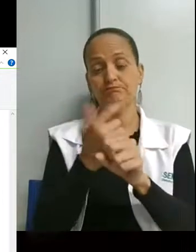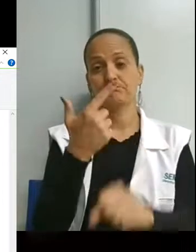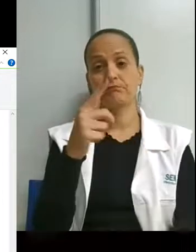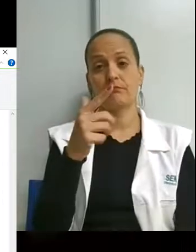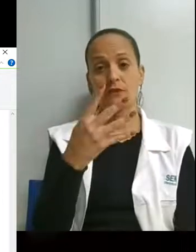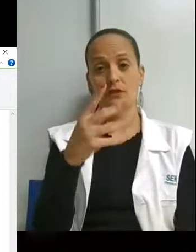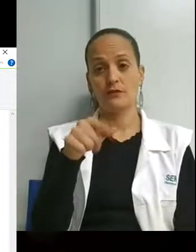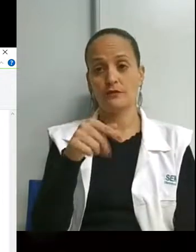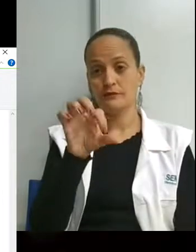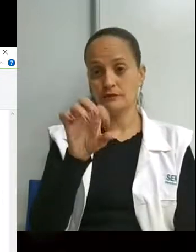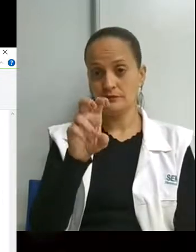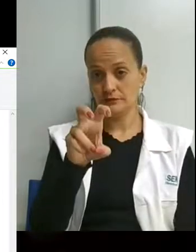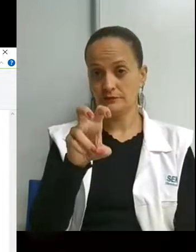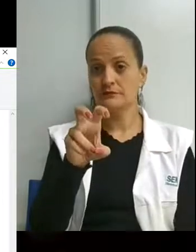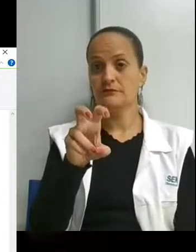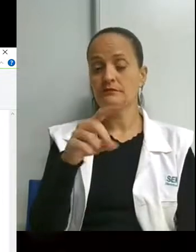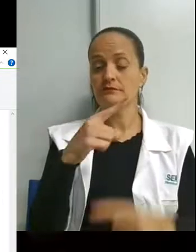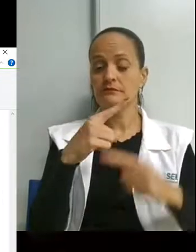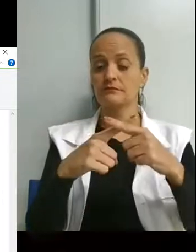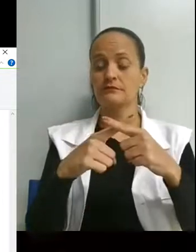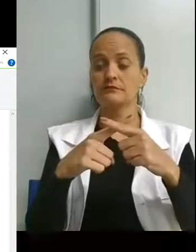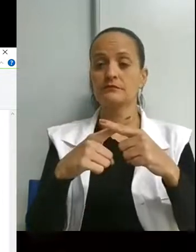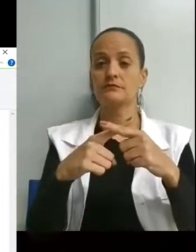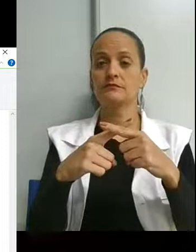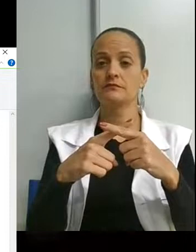24,95 vezes o quê?